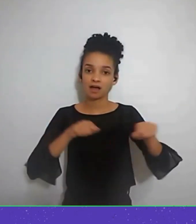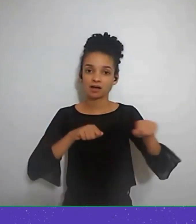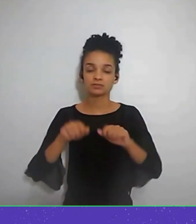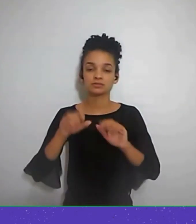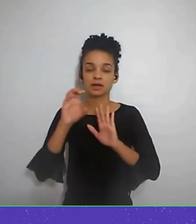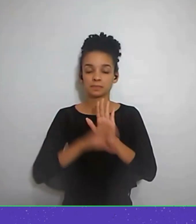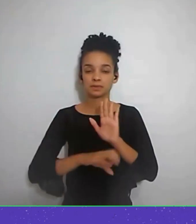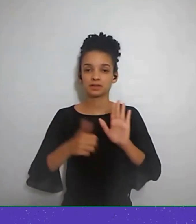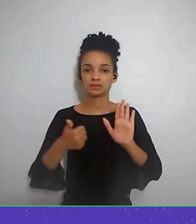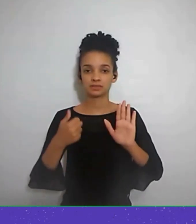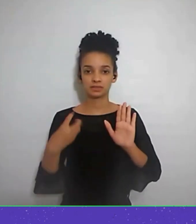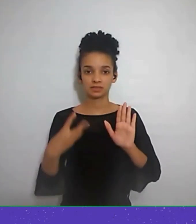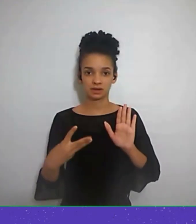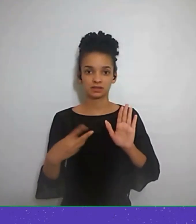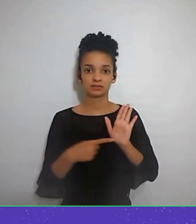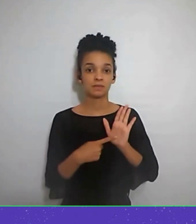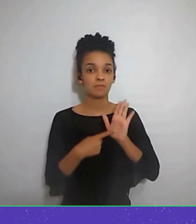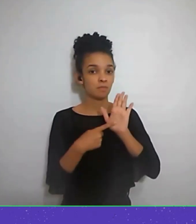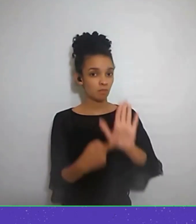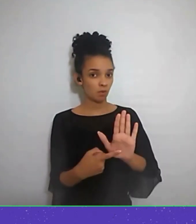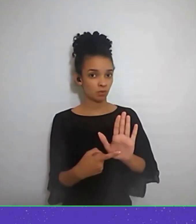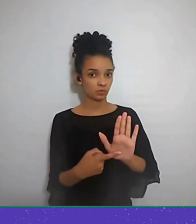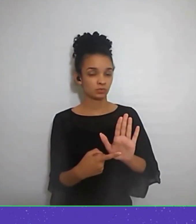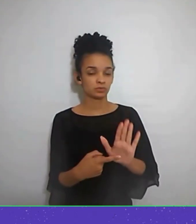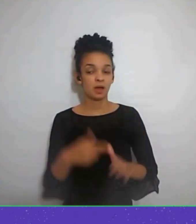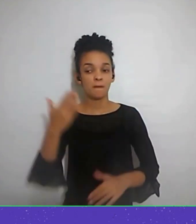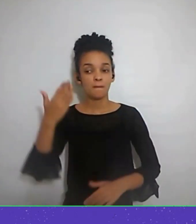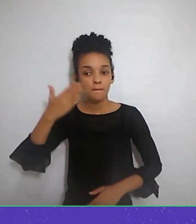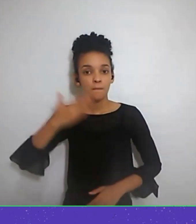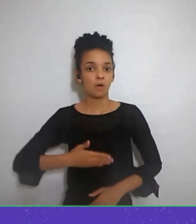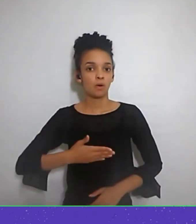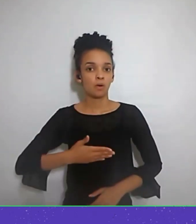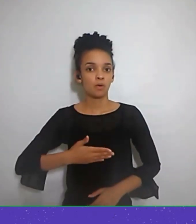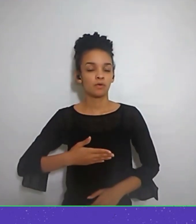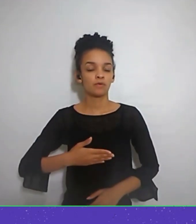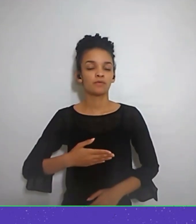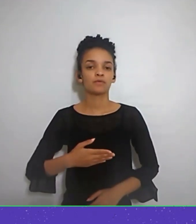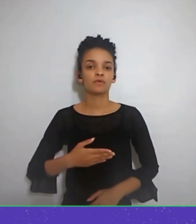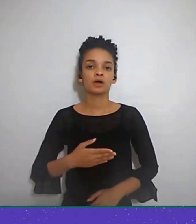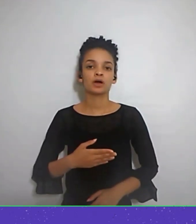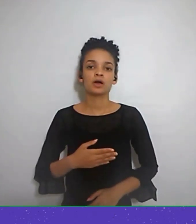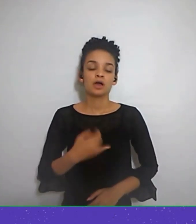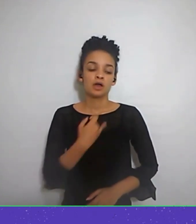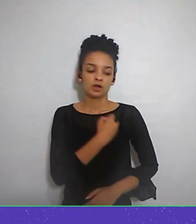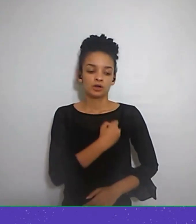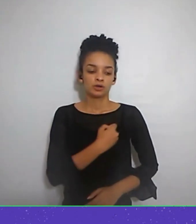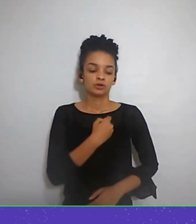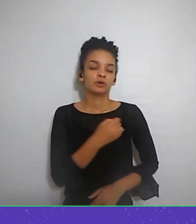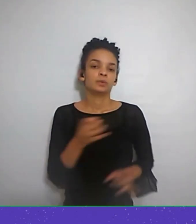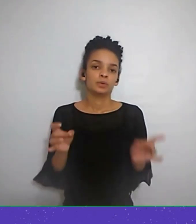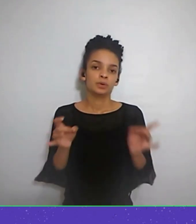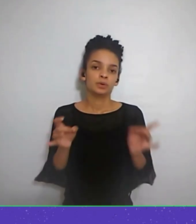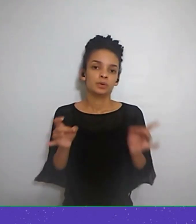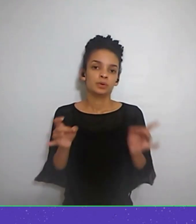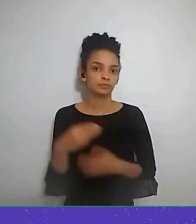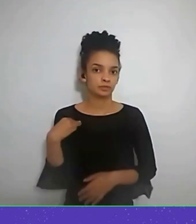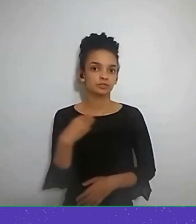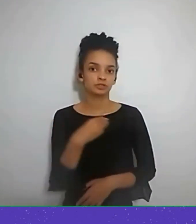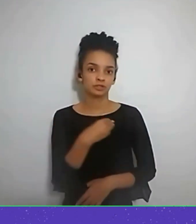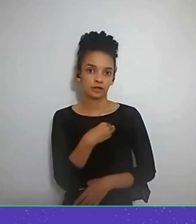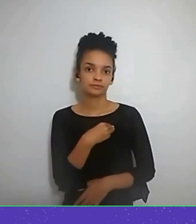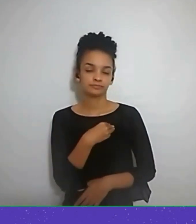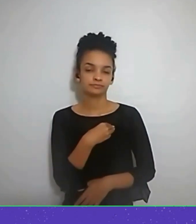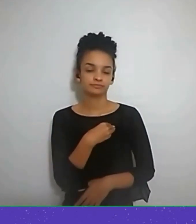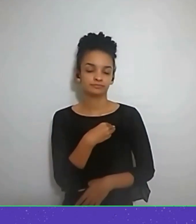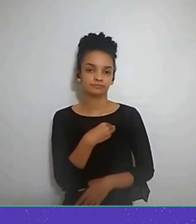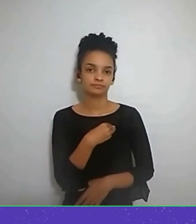comprova que havia terminado o seu ministério nesse dia, quando ele batizou